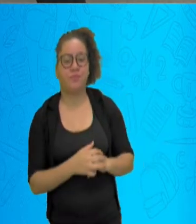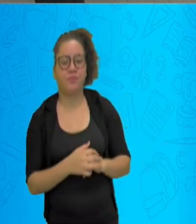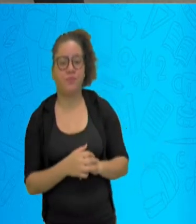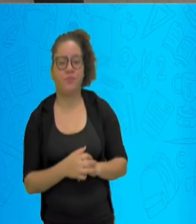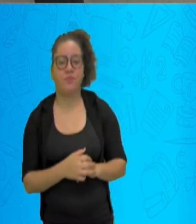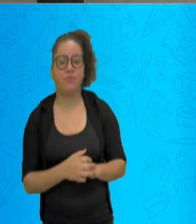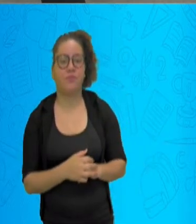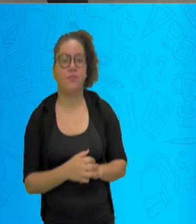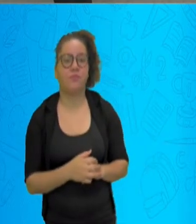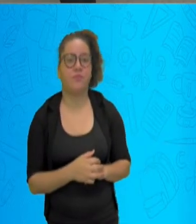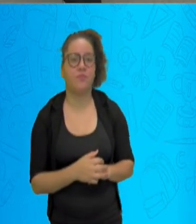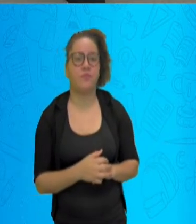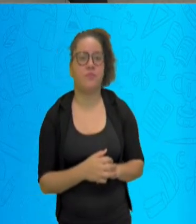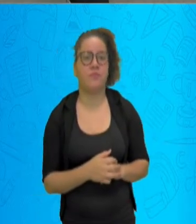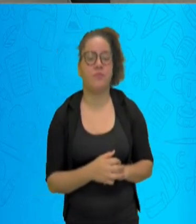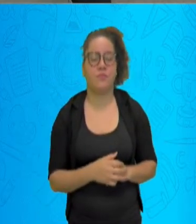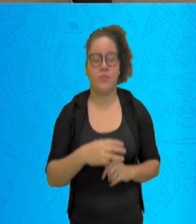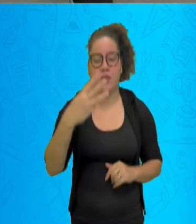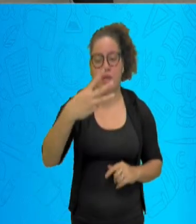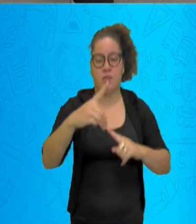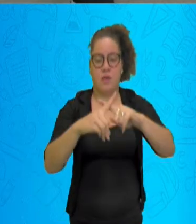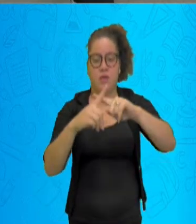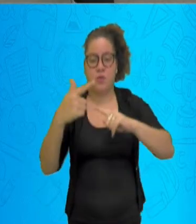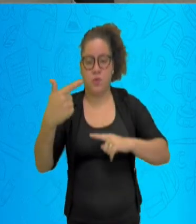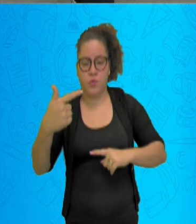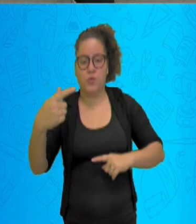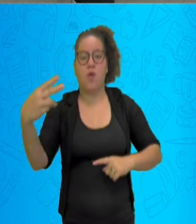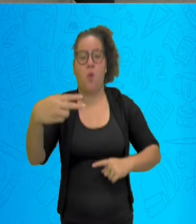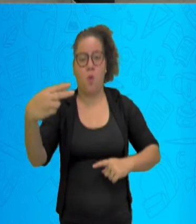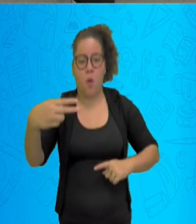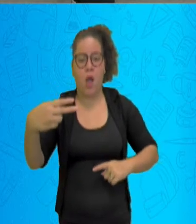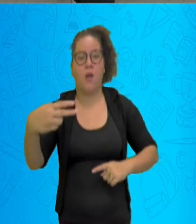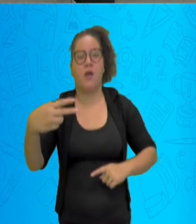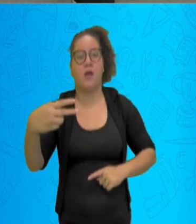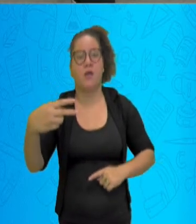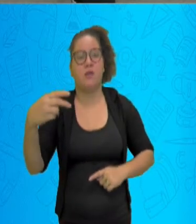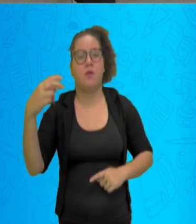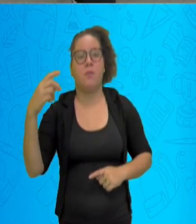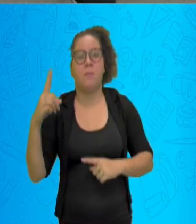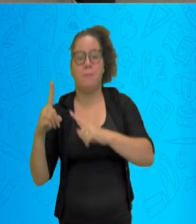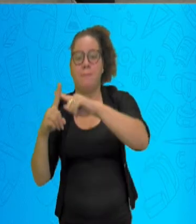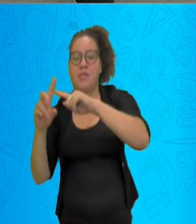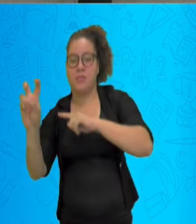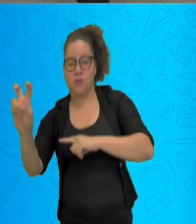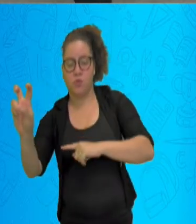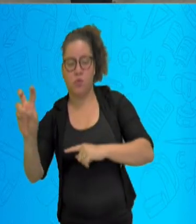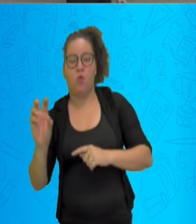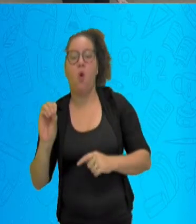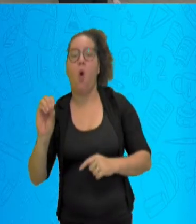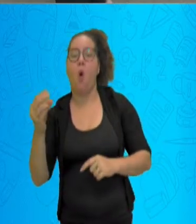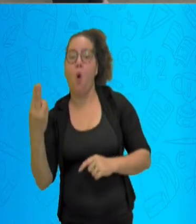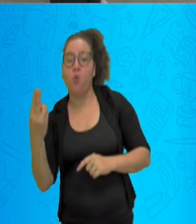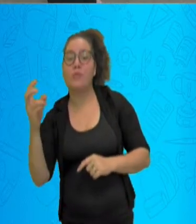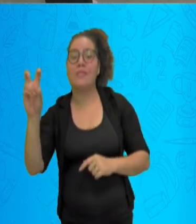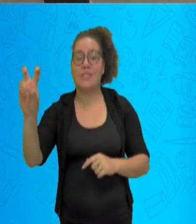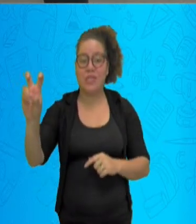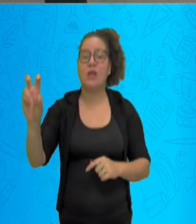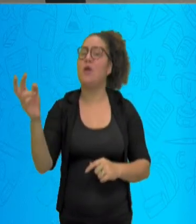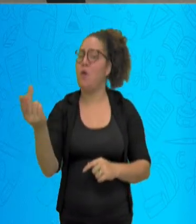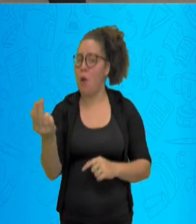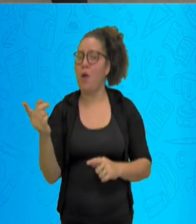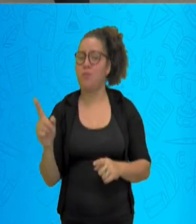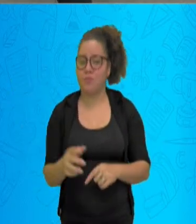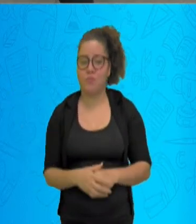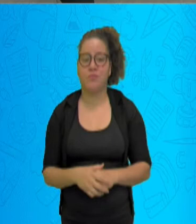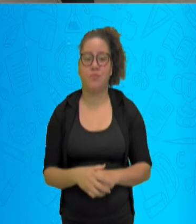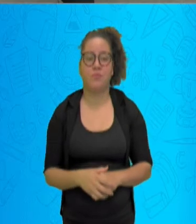2. Então, 3 mais 2 é igual a mais 5, ou 5, que é a mesma